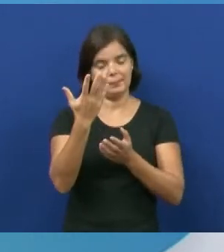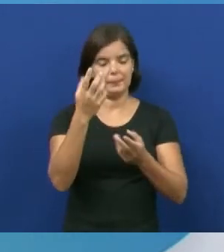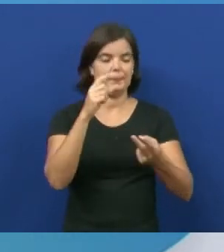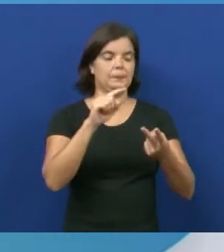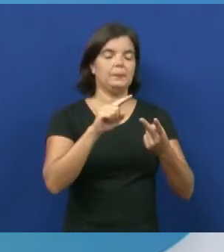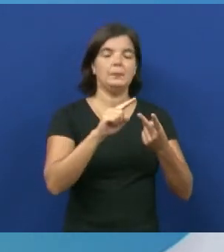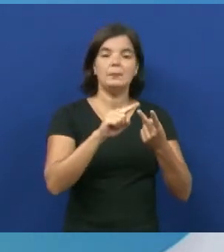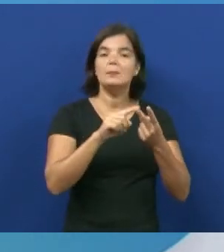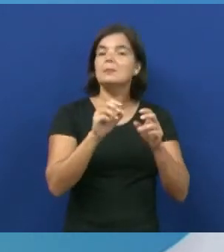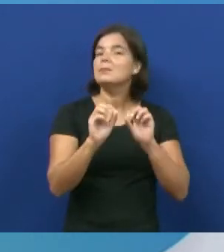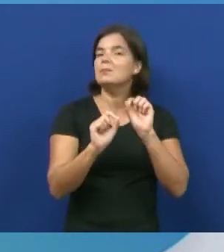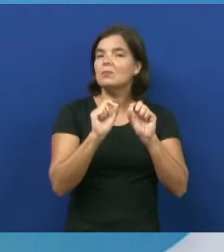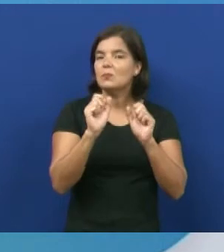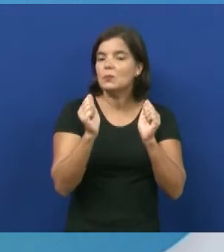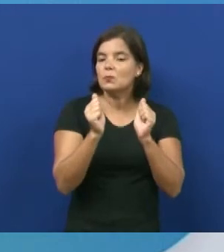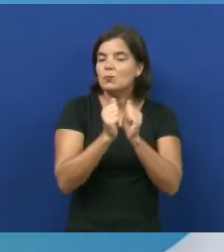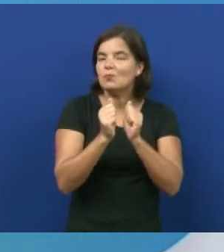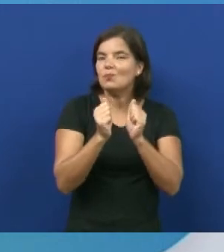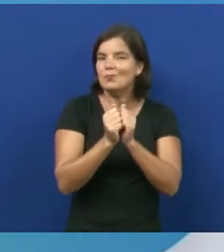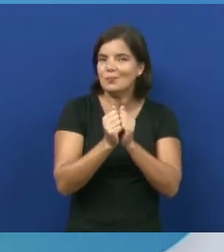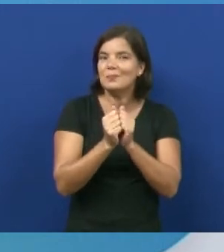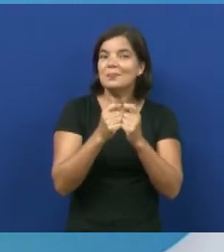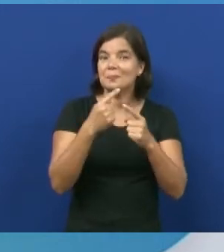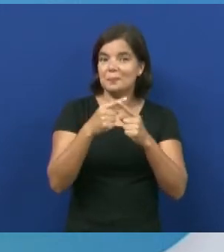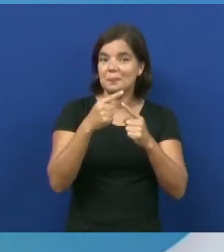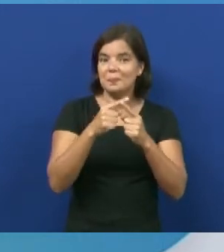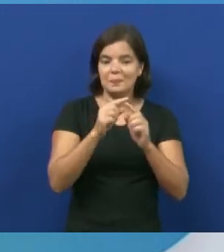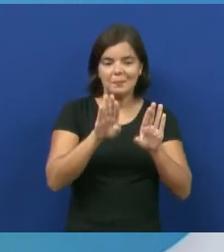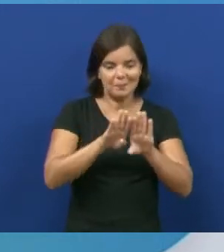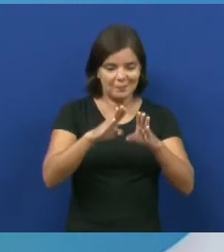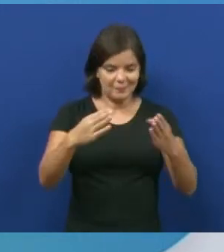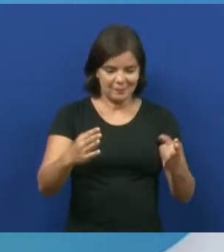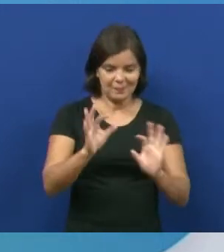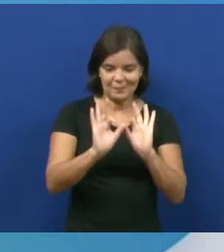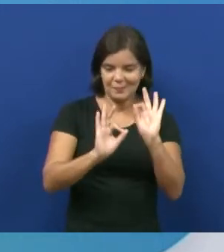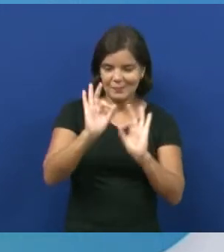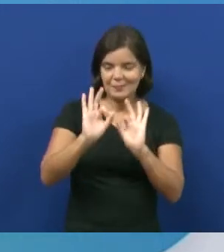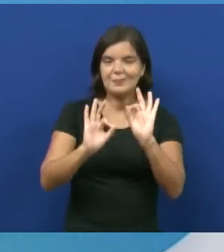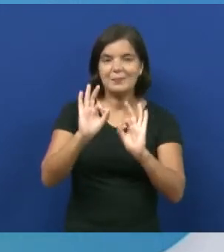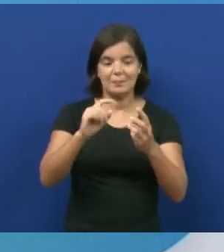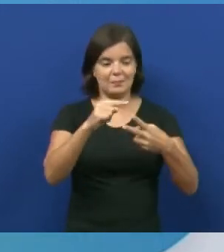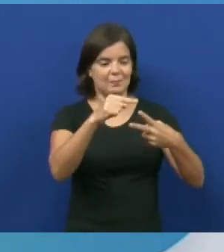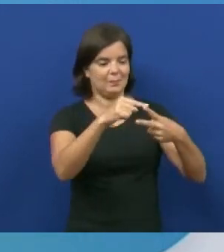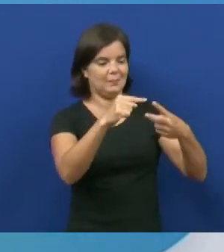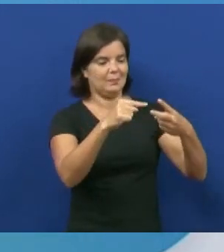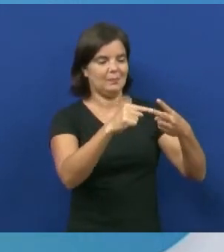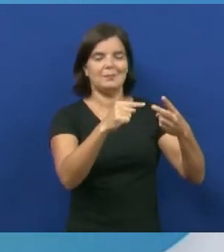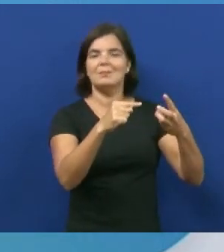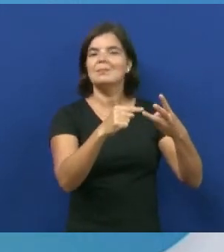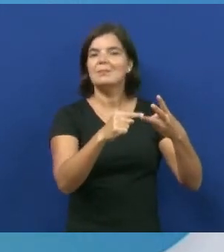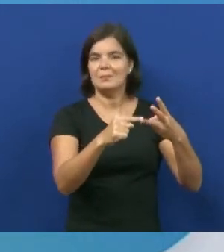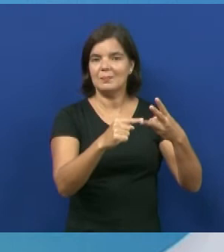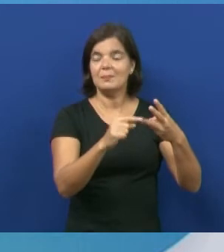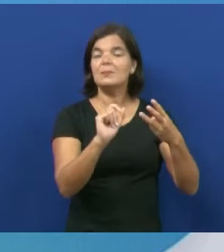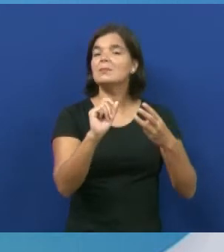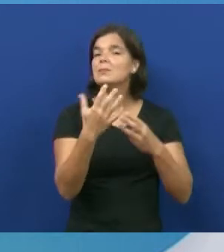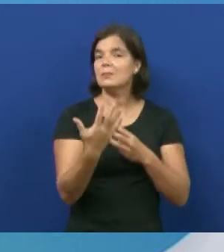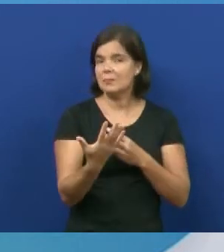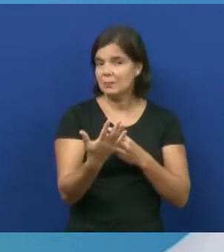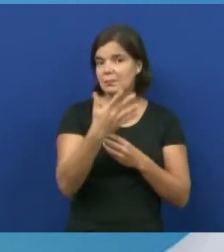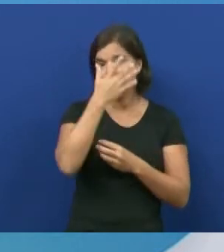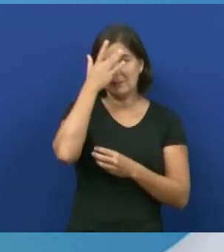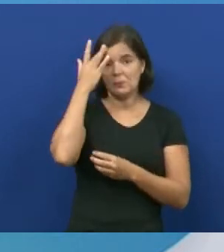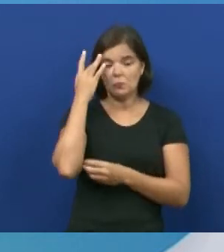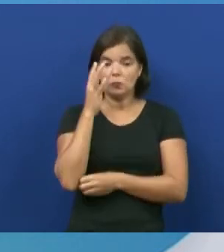E eles vão fazer isso junto com Zimbisky porque ele vai construir um palco e vai colocar em cena esses 3 palcos. O que acontece quando